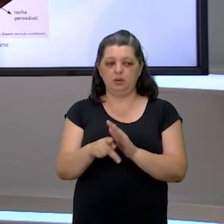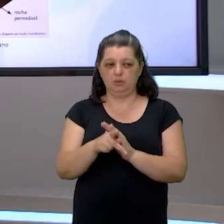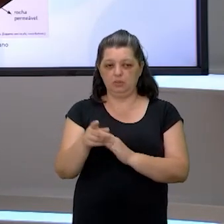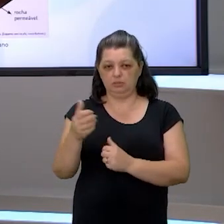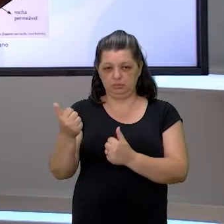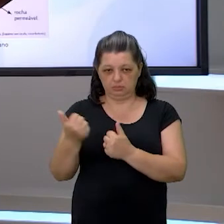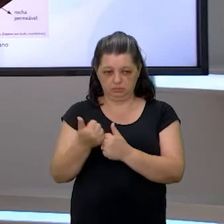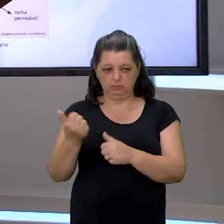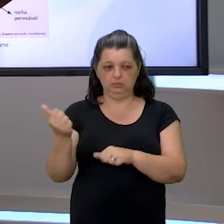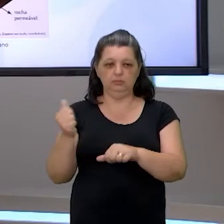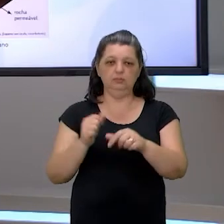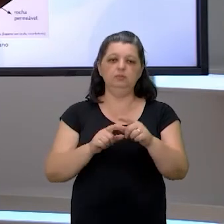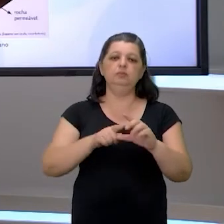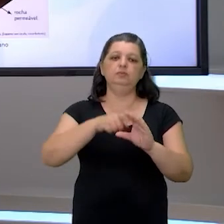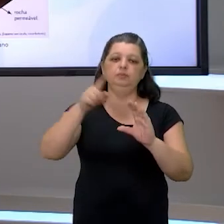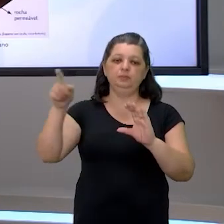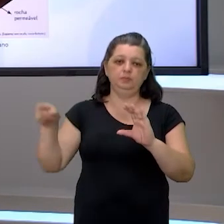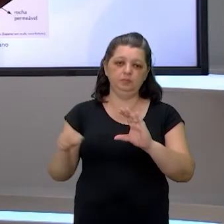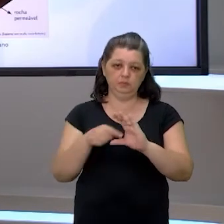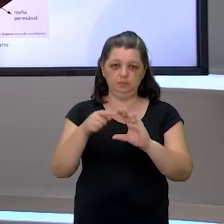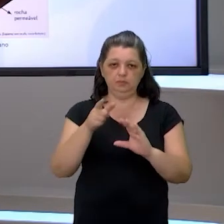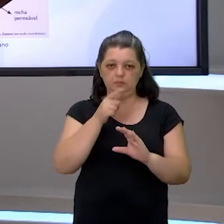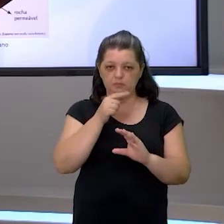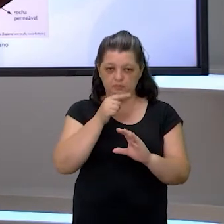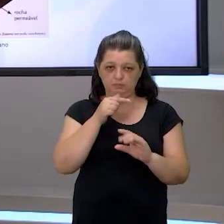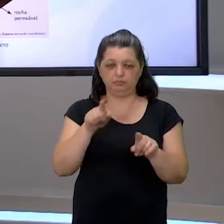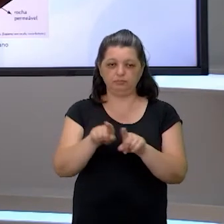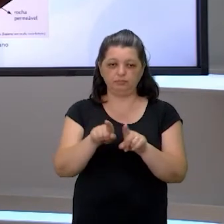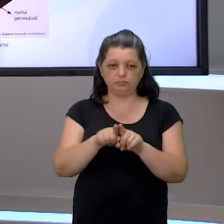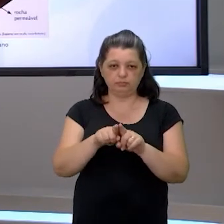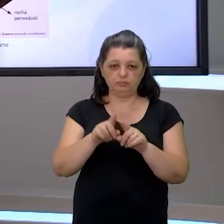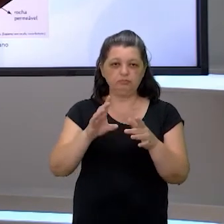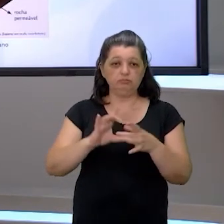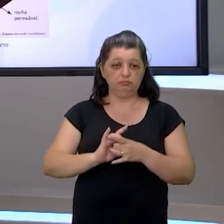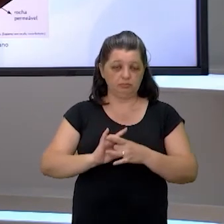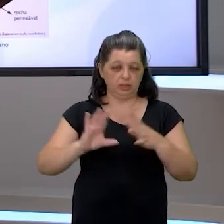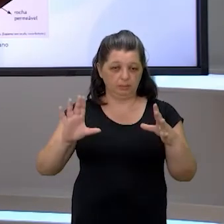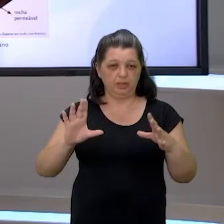água. Essa água, então, que, né, é liberada do nosso corpo pelo